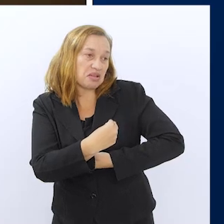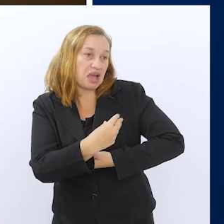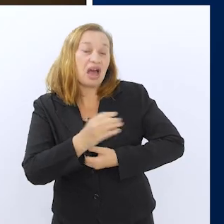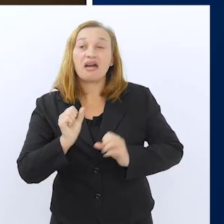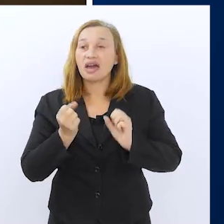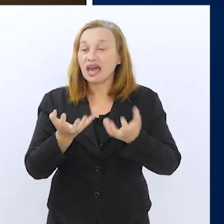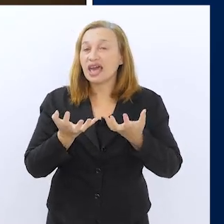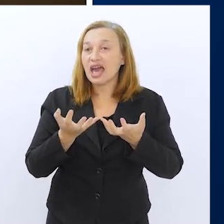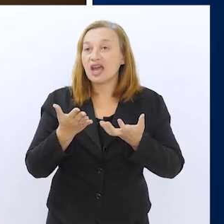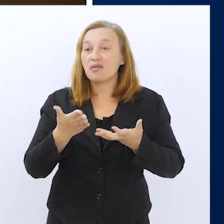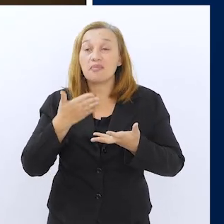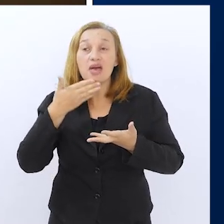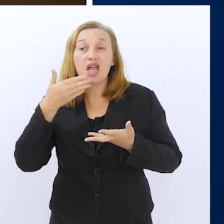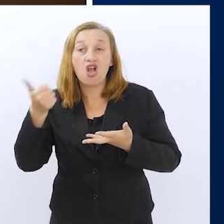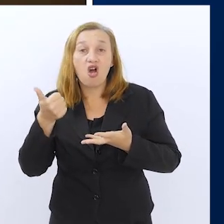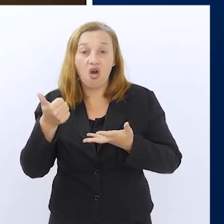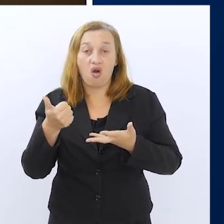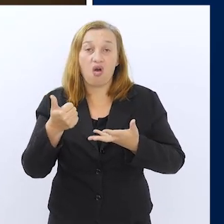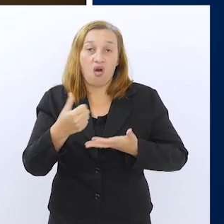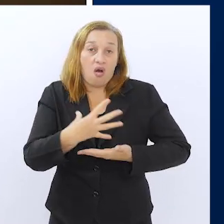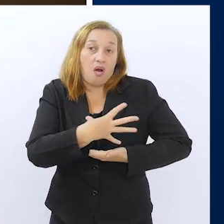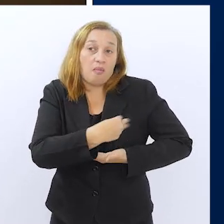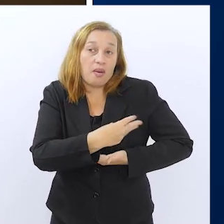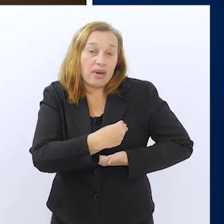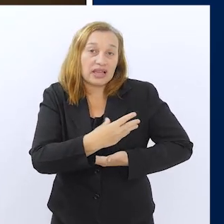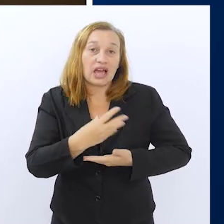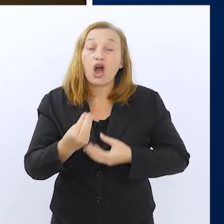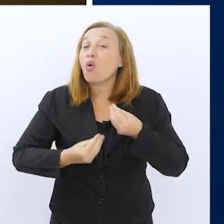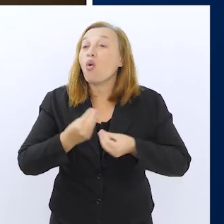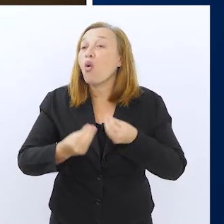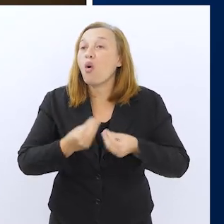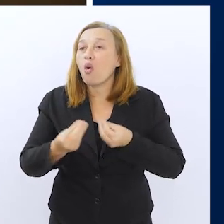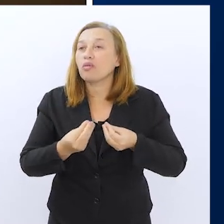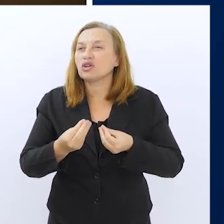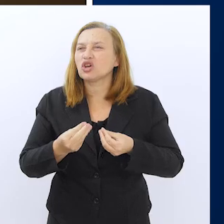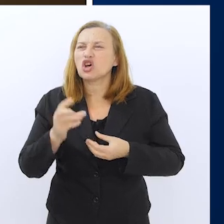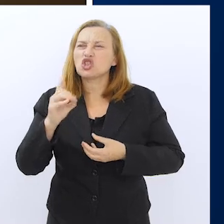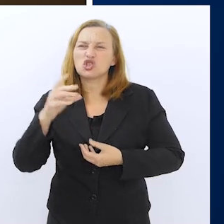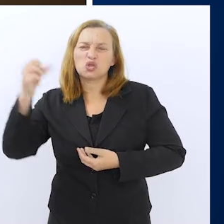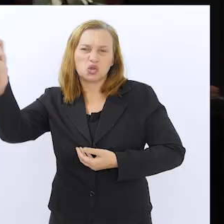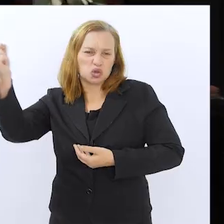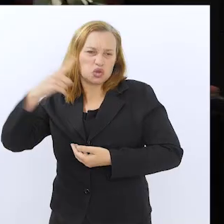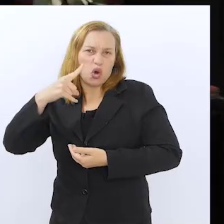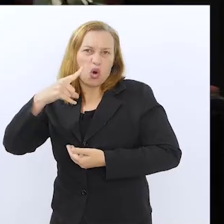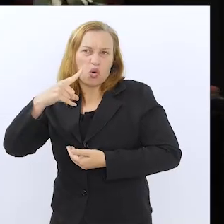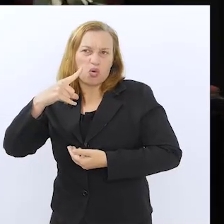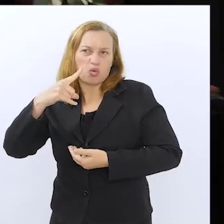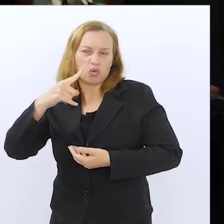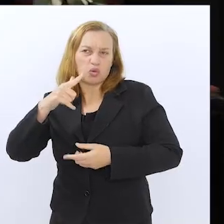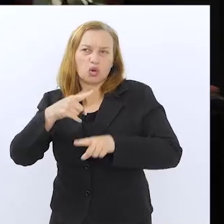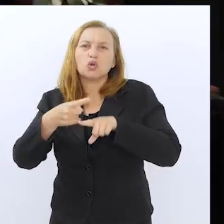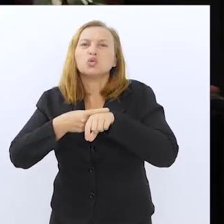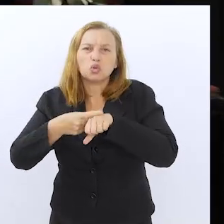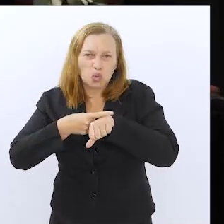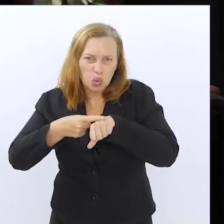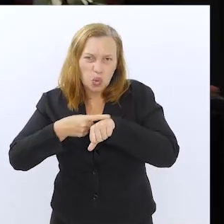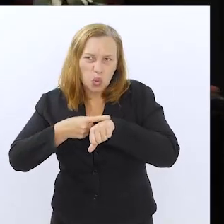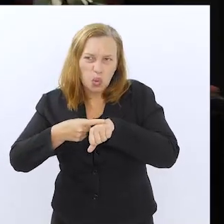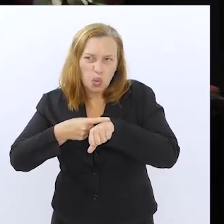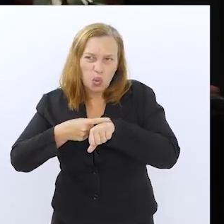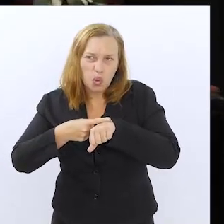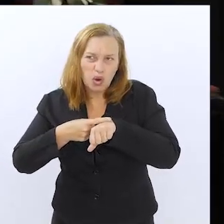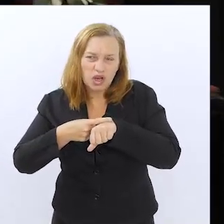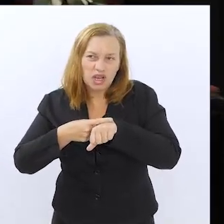muito amamentar, então eu quero amamentar da melhor forma. Pegar sol nua, tem esse mito. Ó,